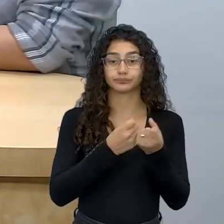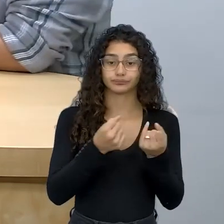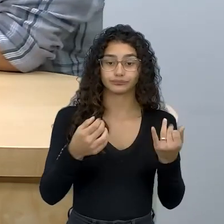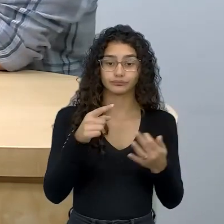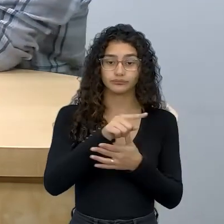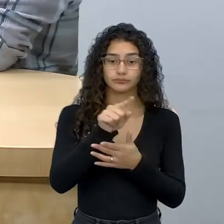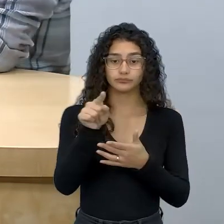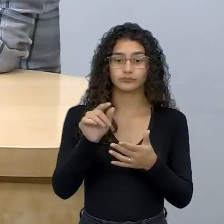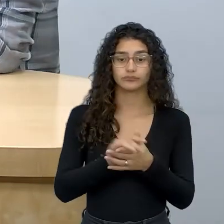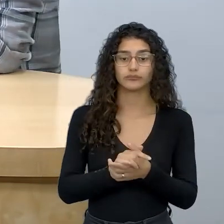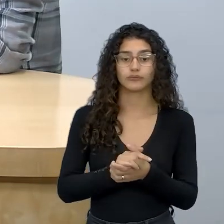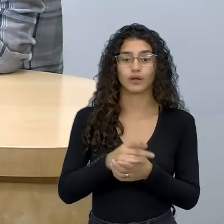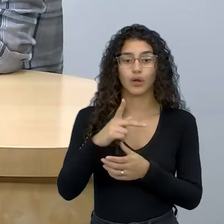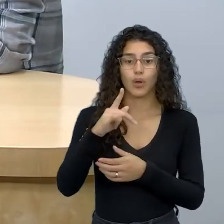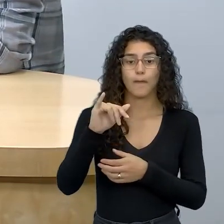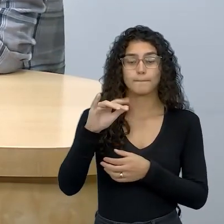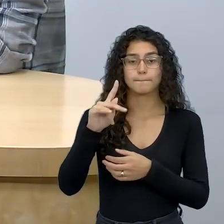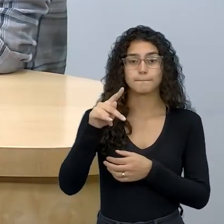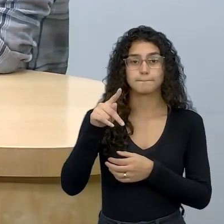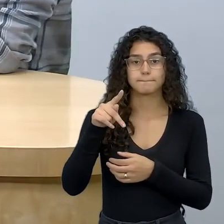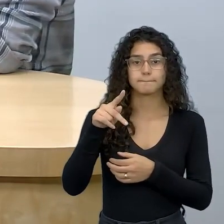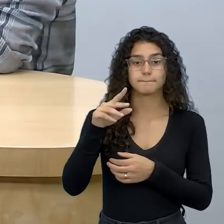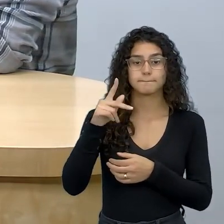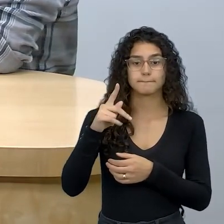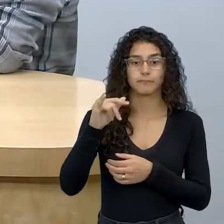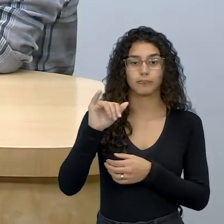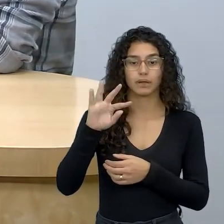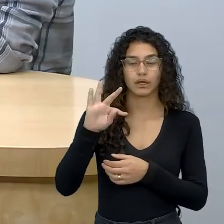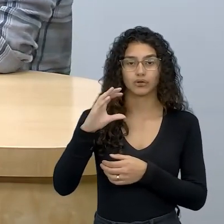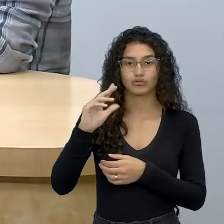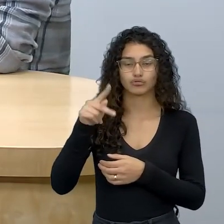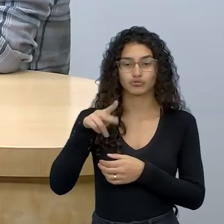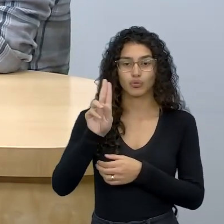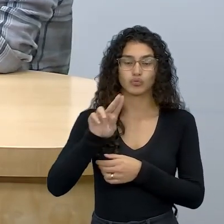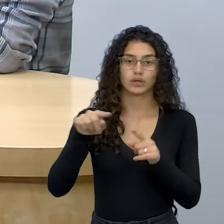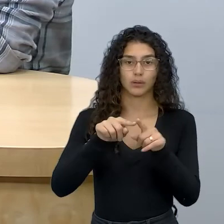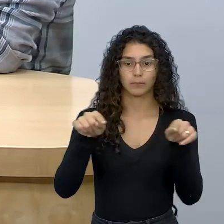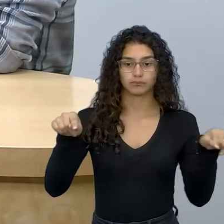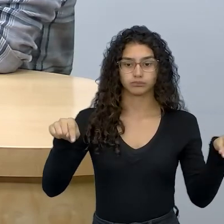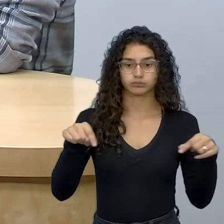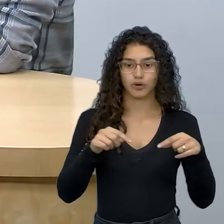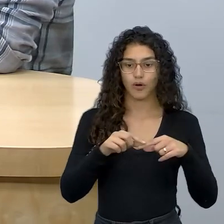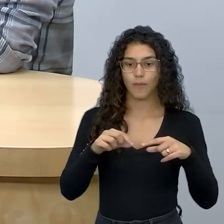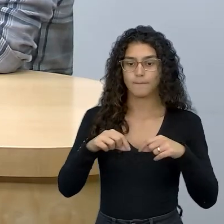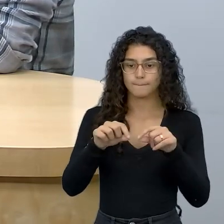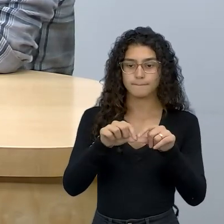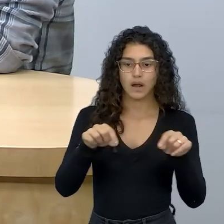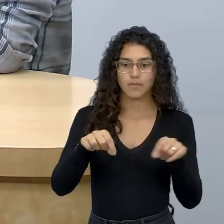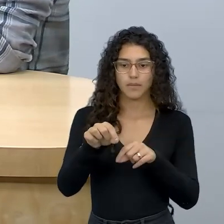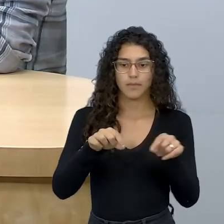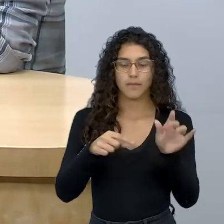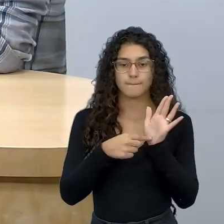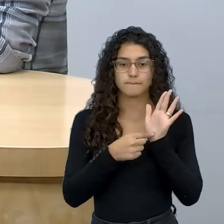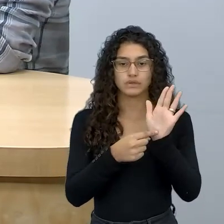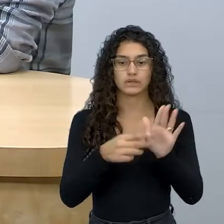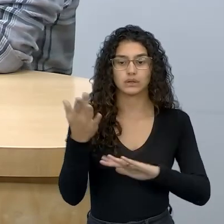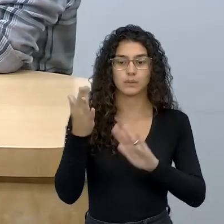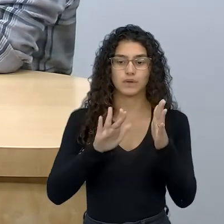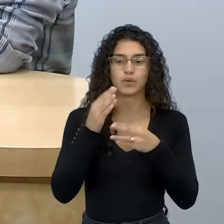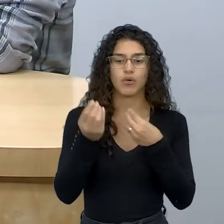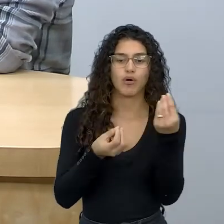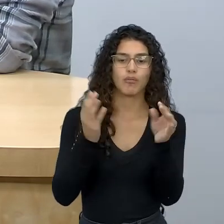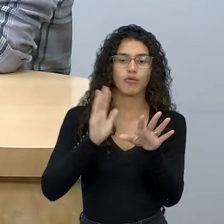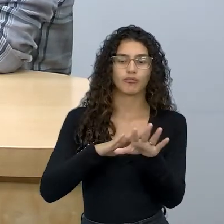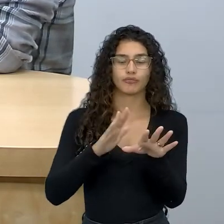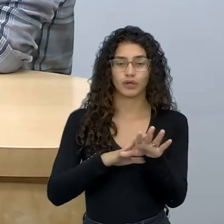vocês, no pitch eu vou estar usando a planta baixa, né? Vou estar mostrando mais ou menos como